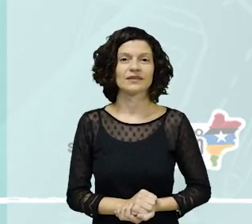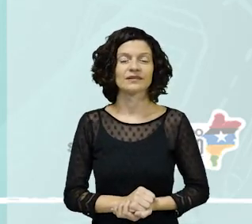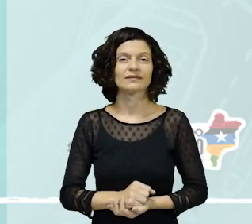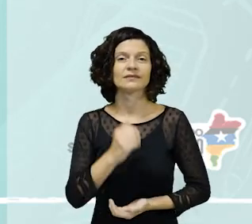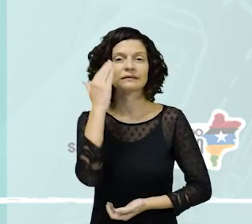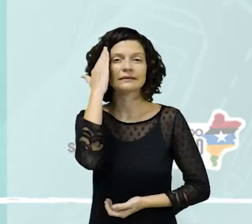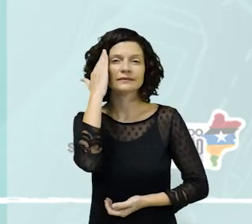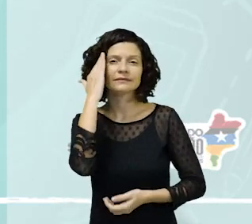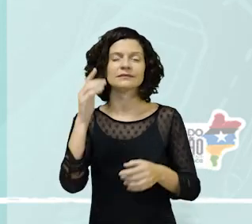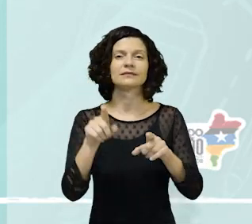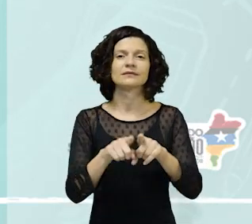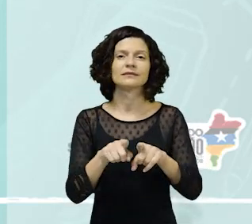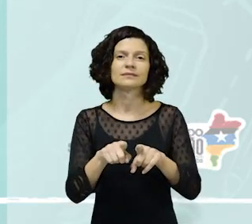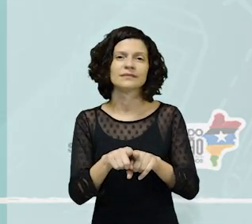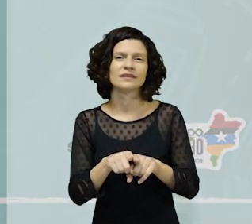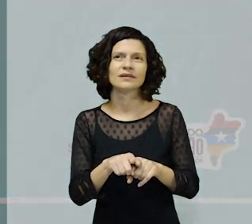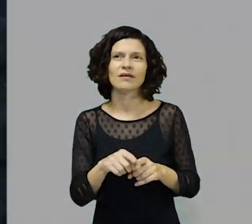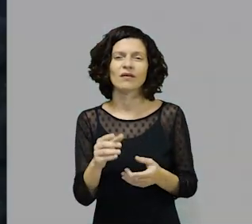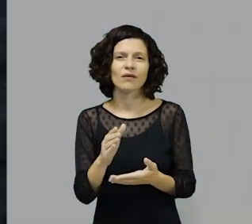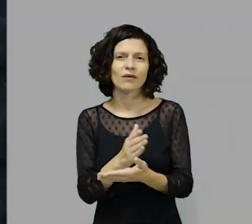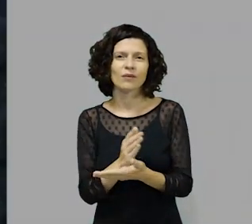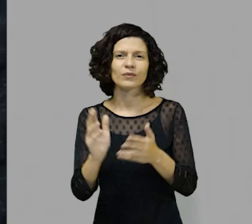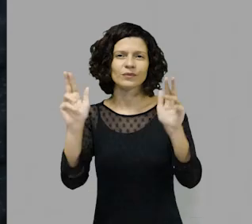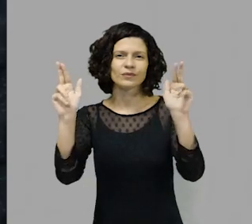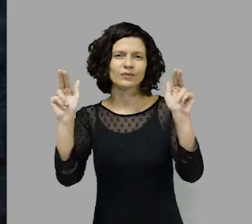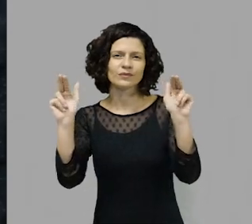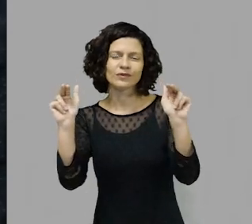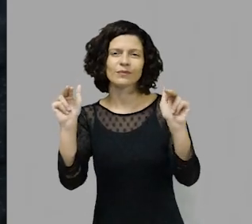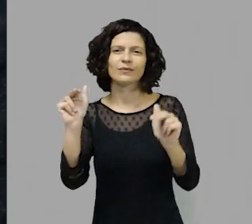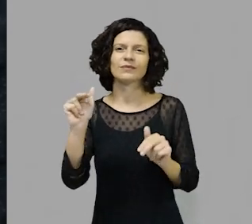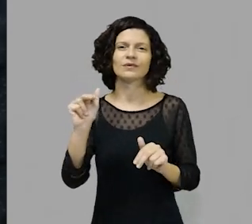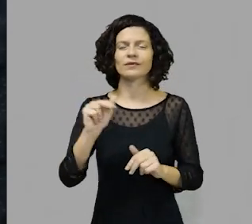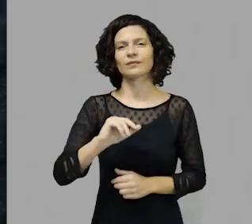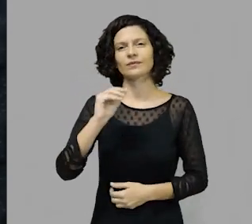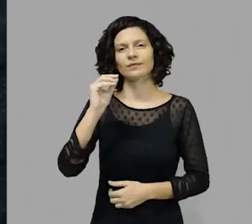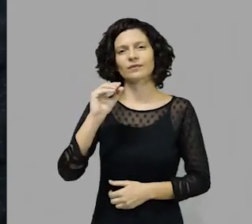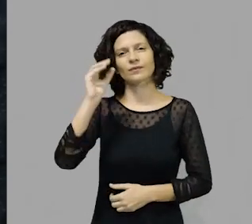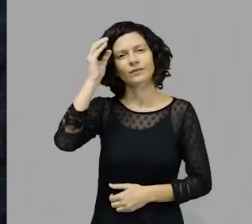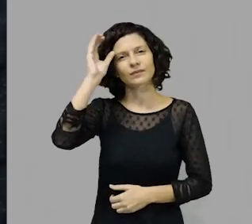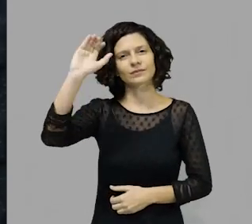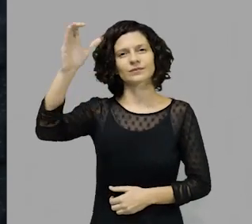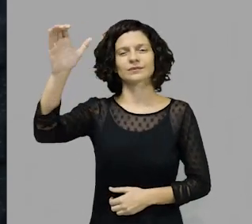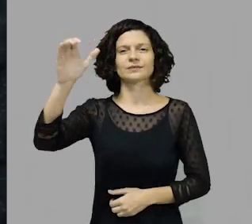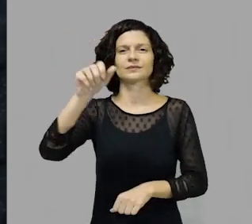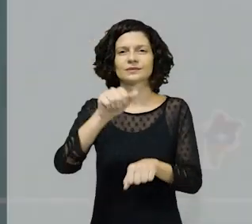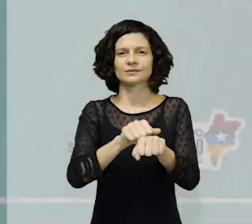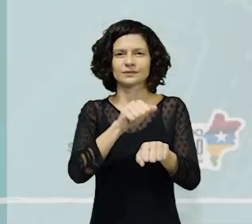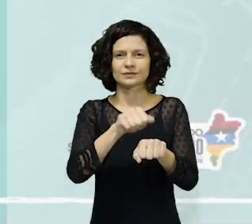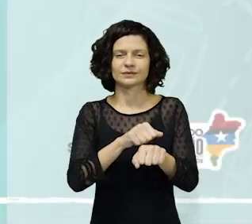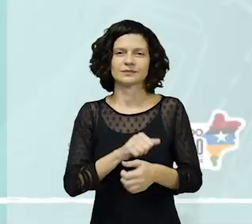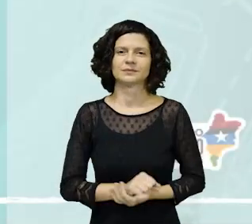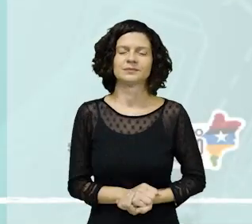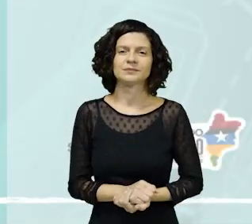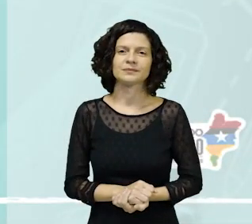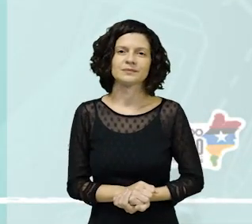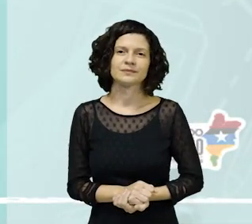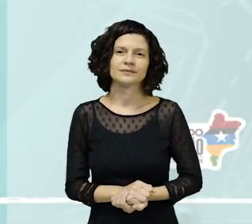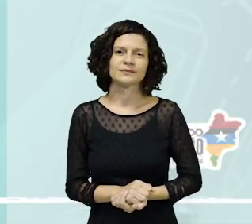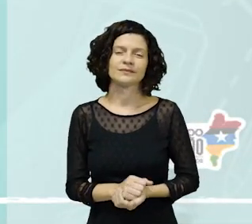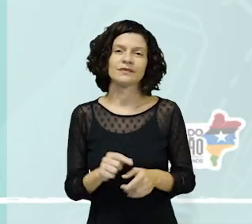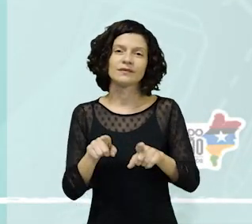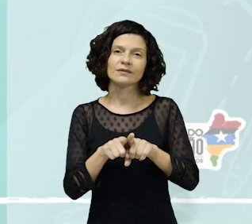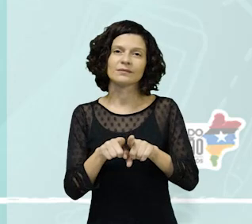entender também uma coisa muito falada na sociologia, chamada de cultura da pobreza. Vamos entender o que é isso, hein? Vamos falar sobre a cultura